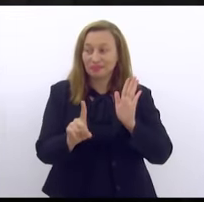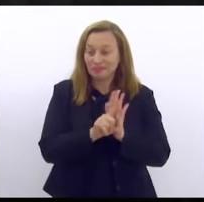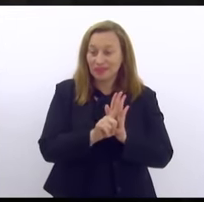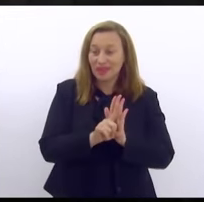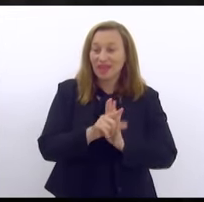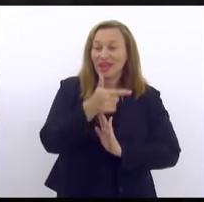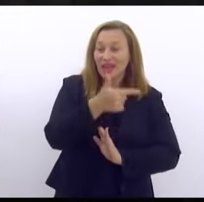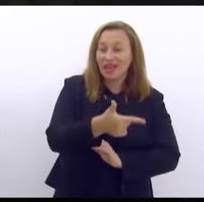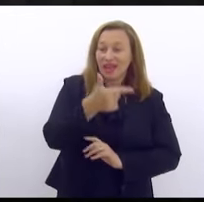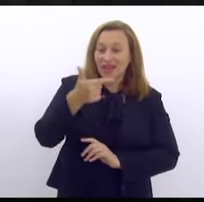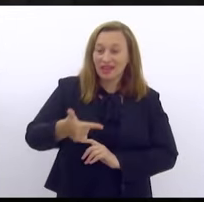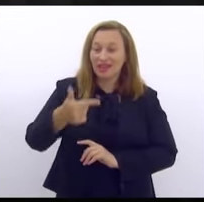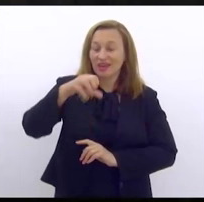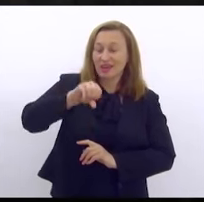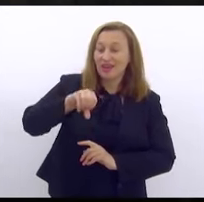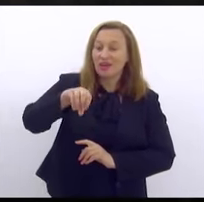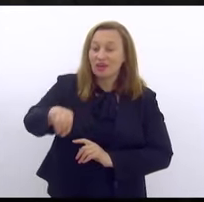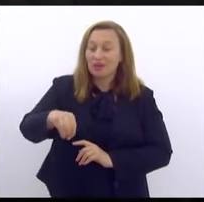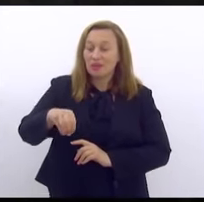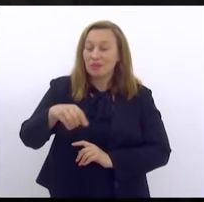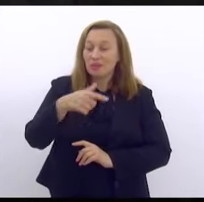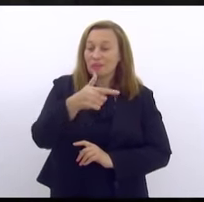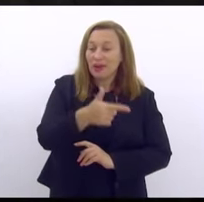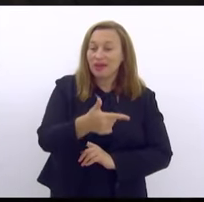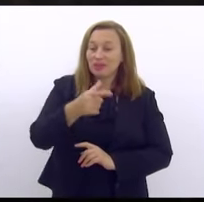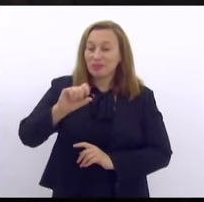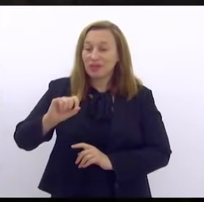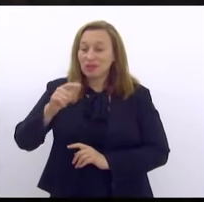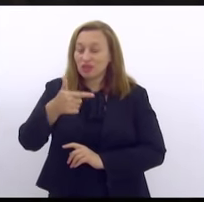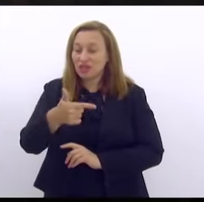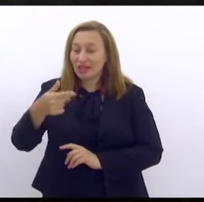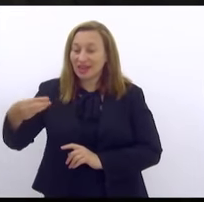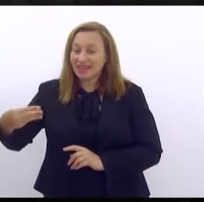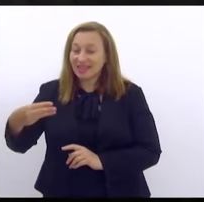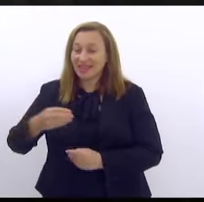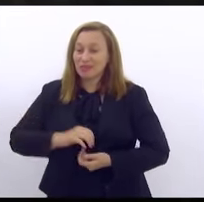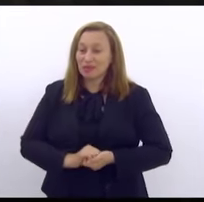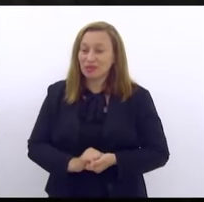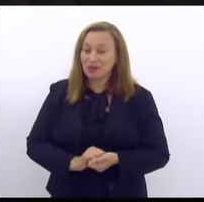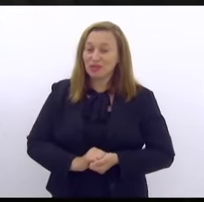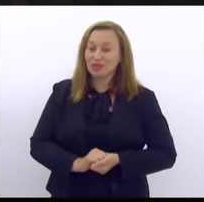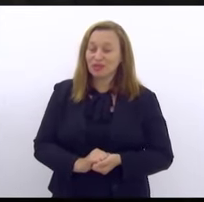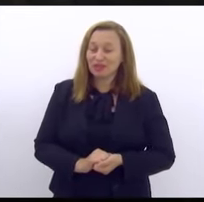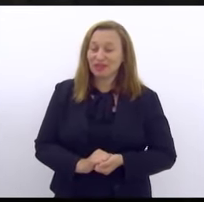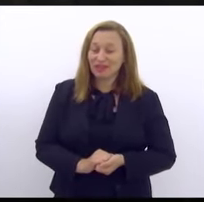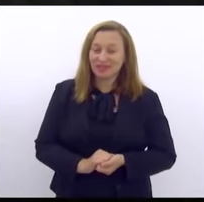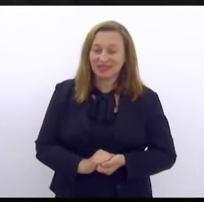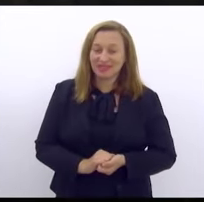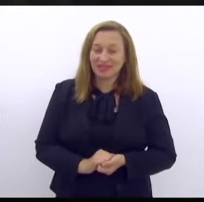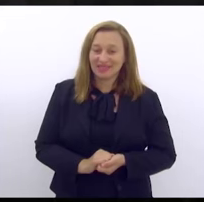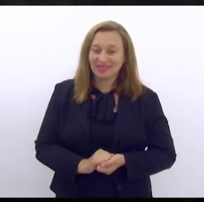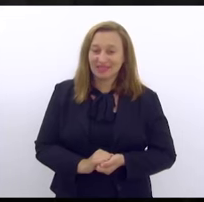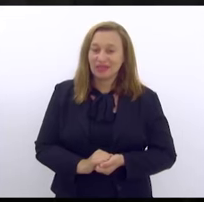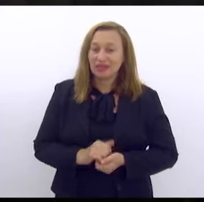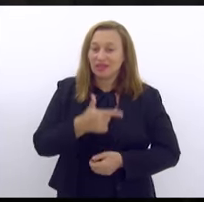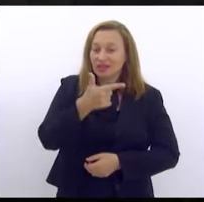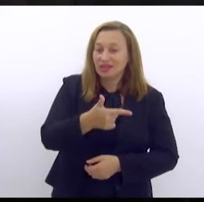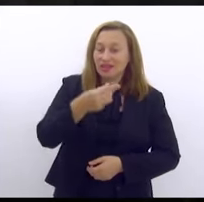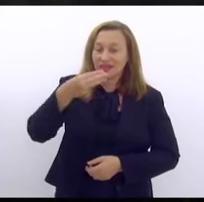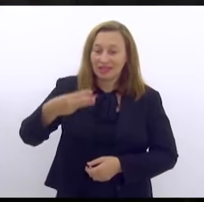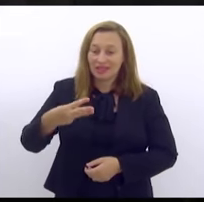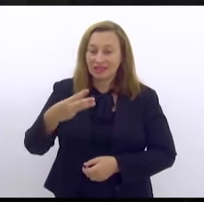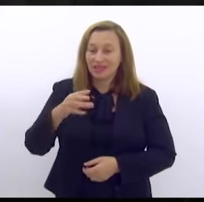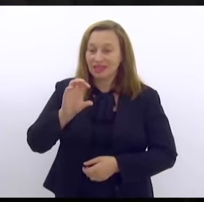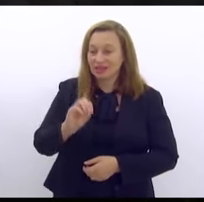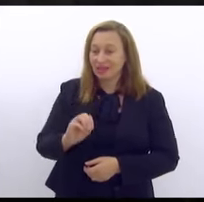de 23, que é o PPA, o Plano Plurianual, e o projeto 2304 de